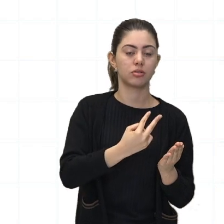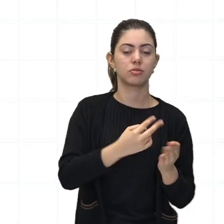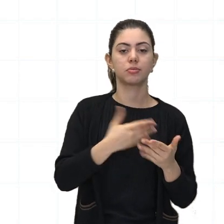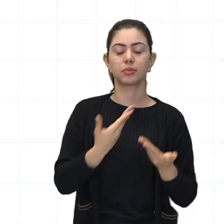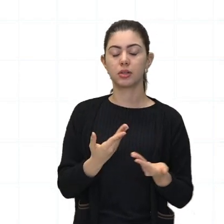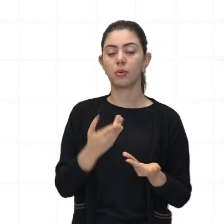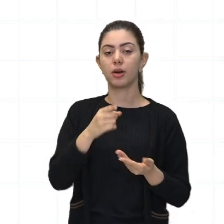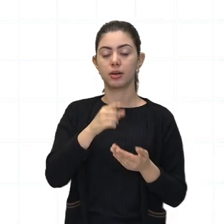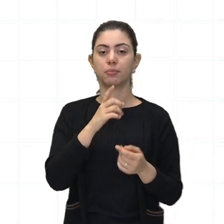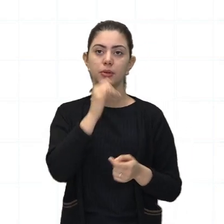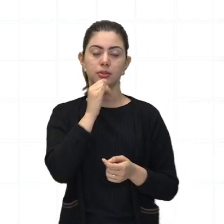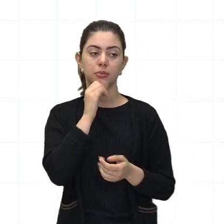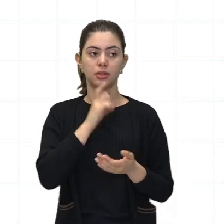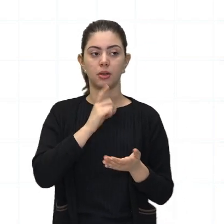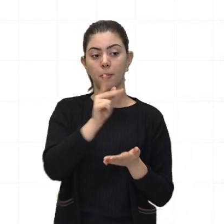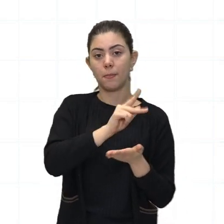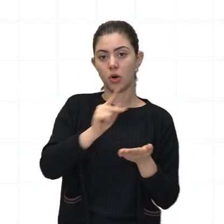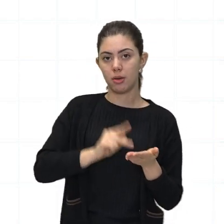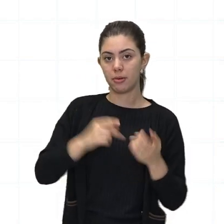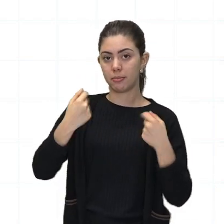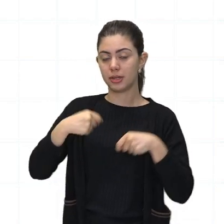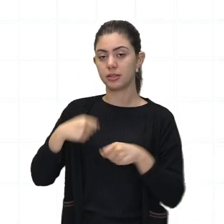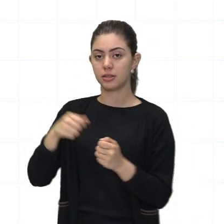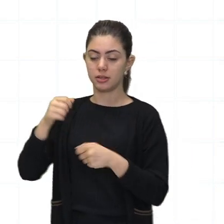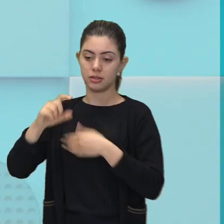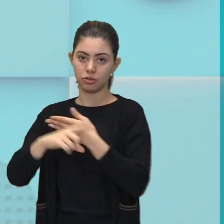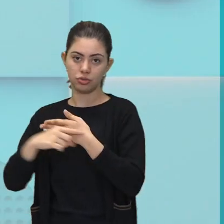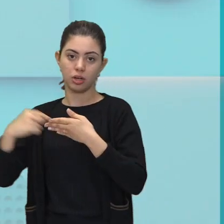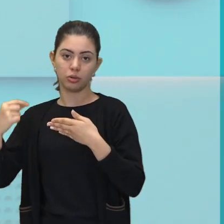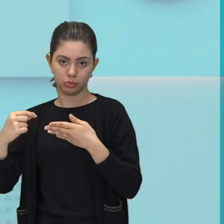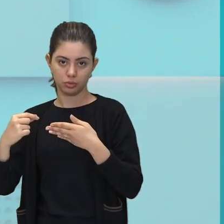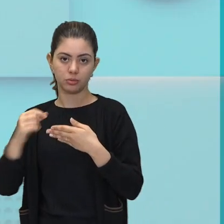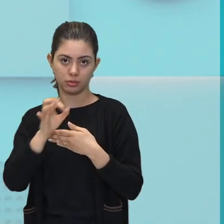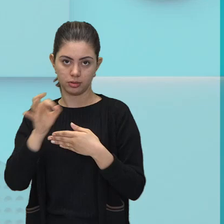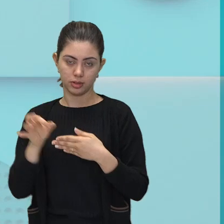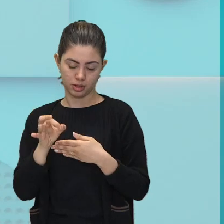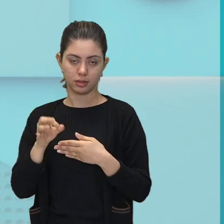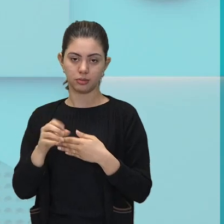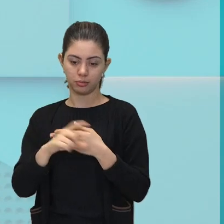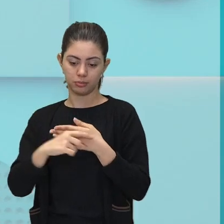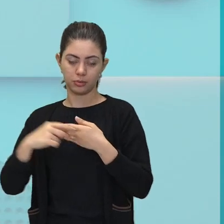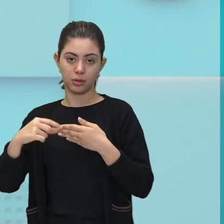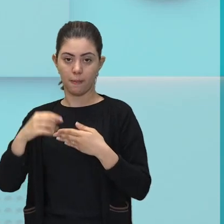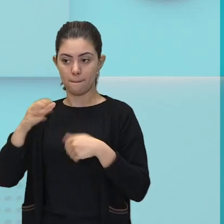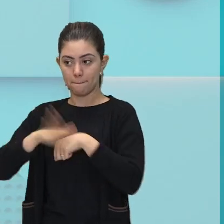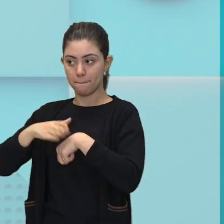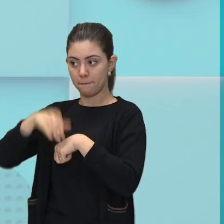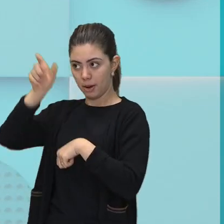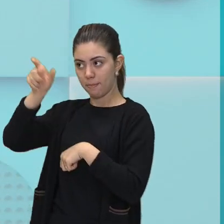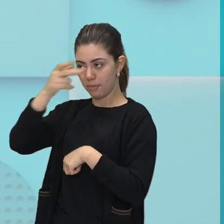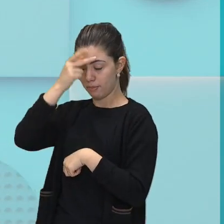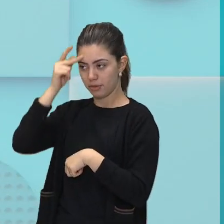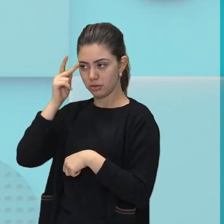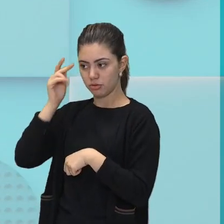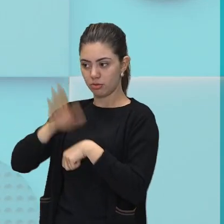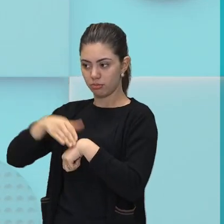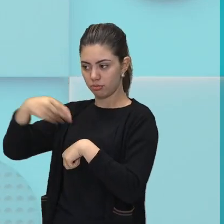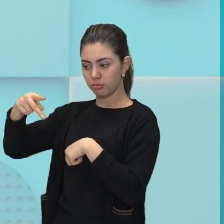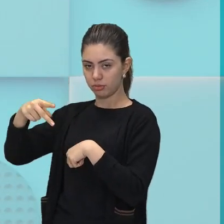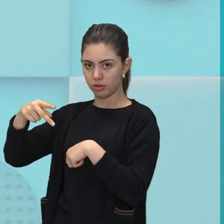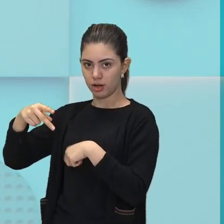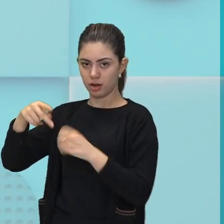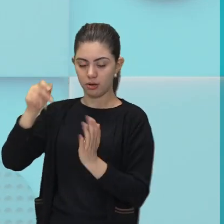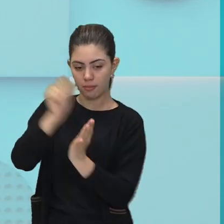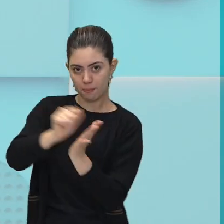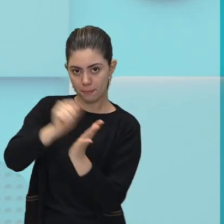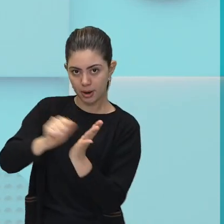ser feito por alguém, perfeitamente. Nós temos, então, o nosso autor, o nosso poeta, a pessoa que vai escrever aquele poema, que vai